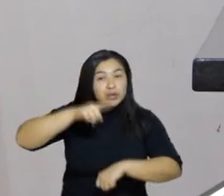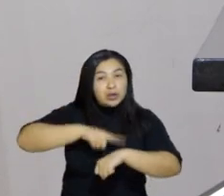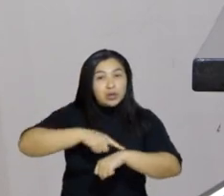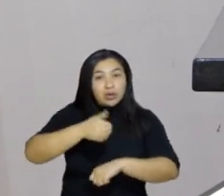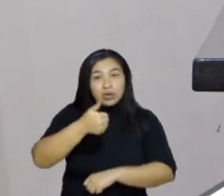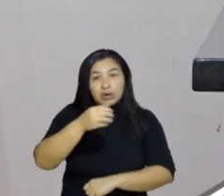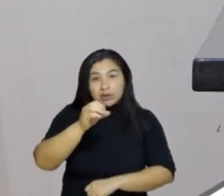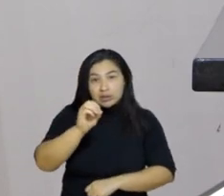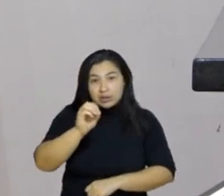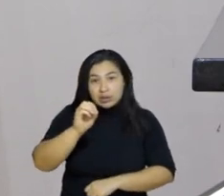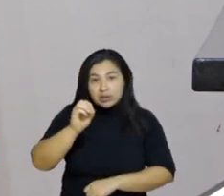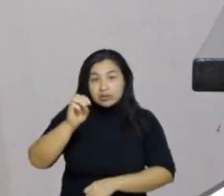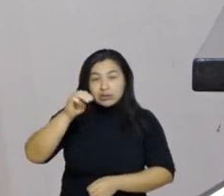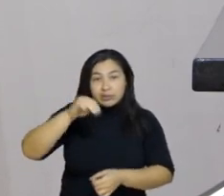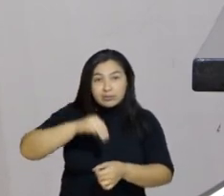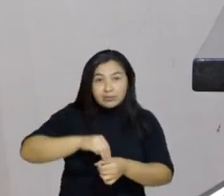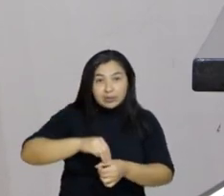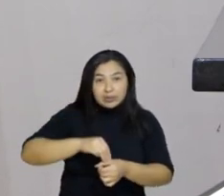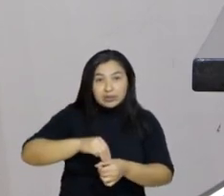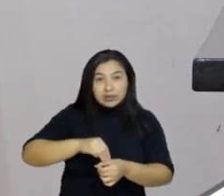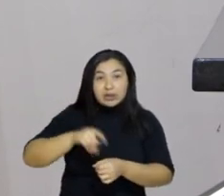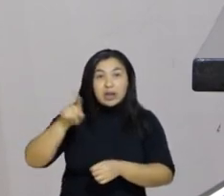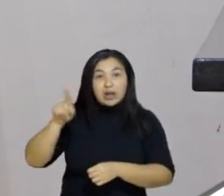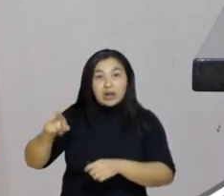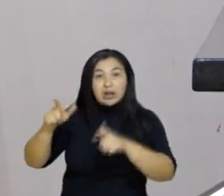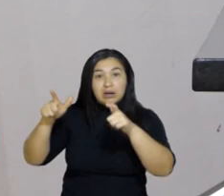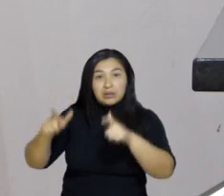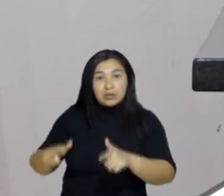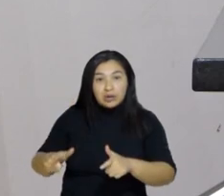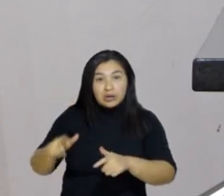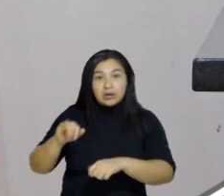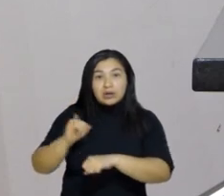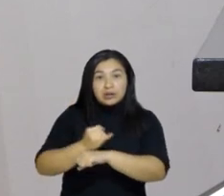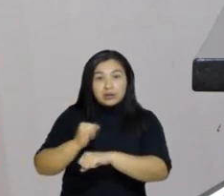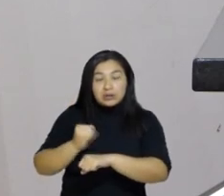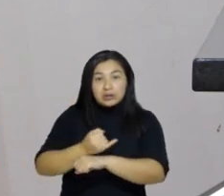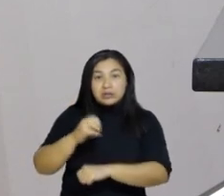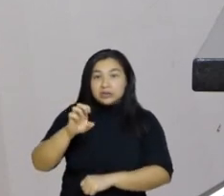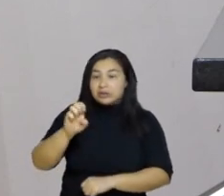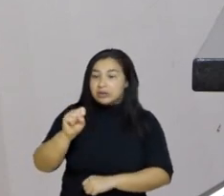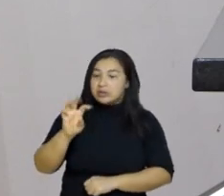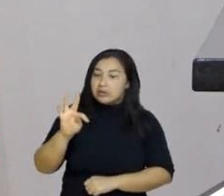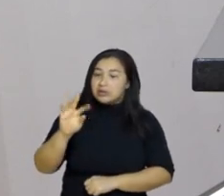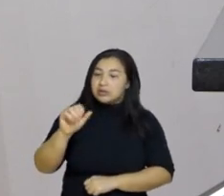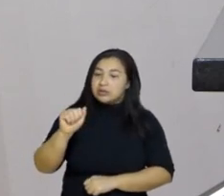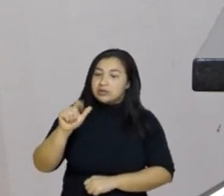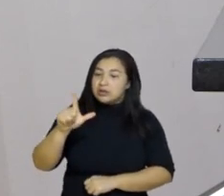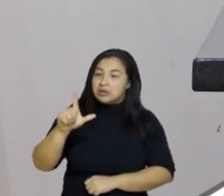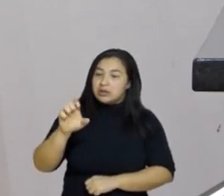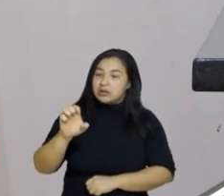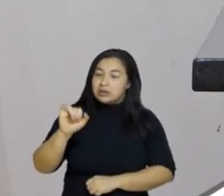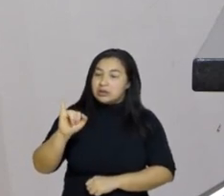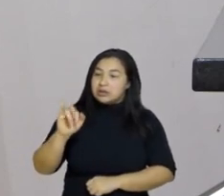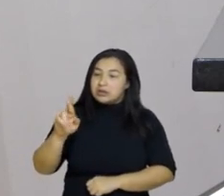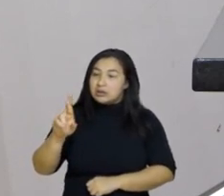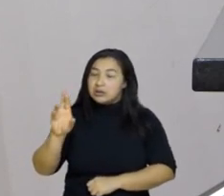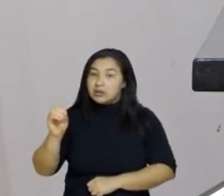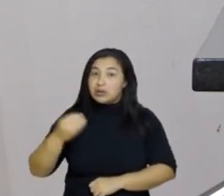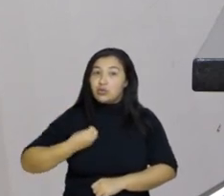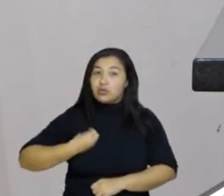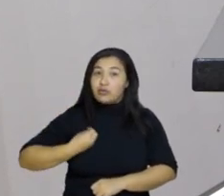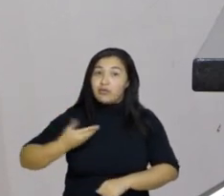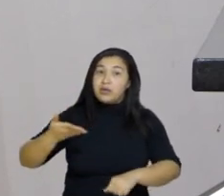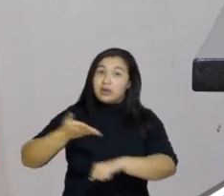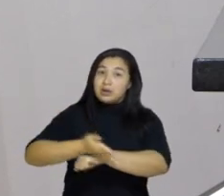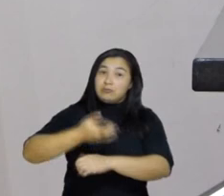manhã, no estaleiro Itajaí, no estaleiro Brasil Sul, ThyssenKrupp, a presença confirmada do nosso